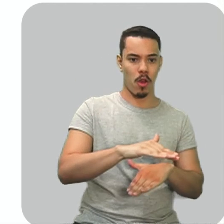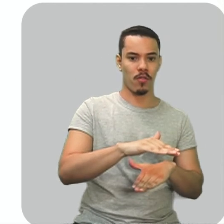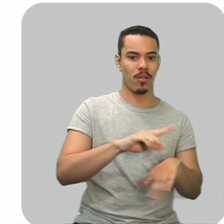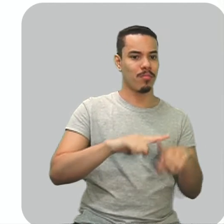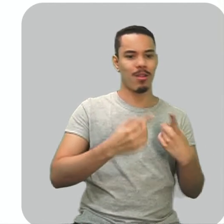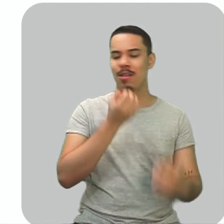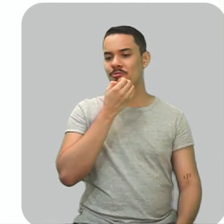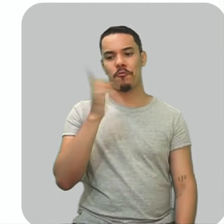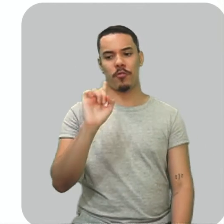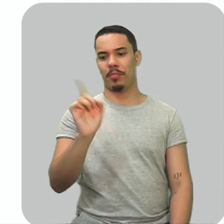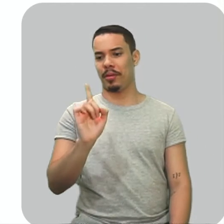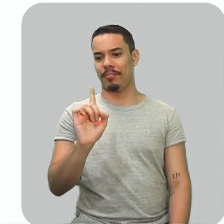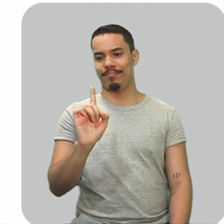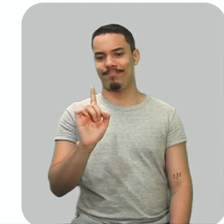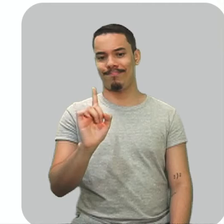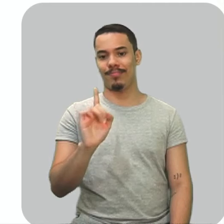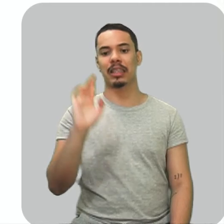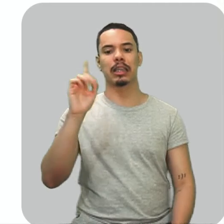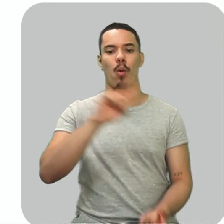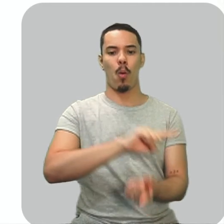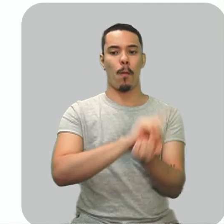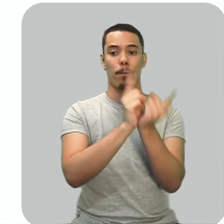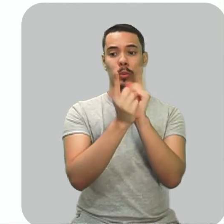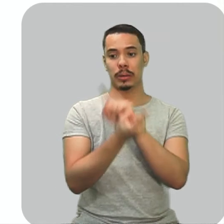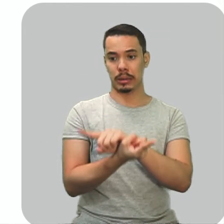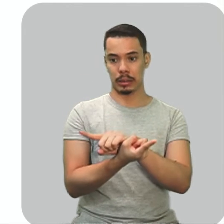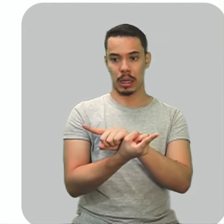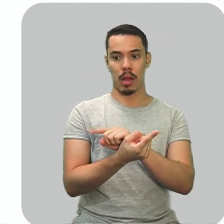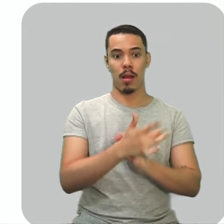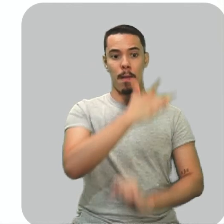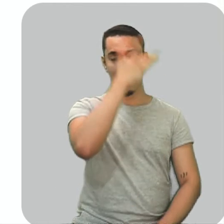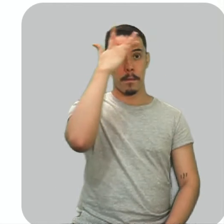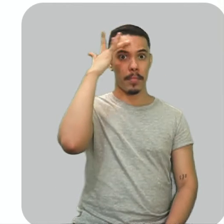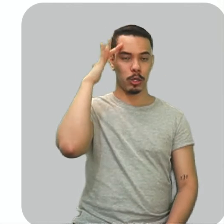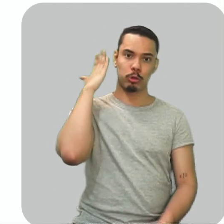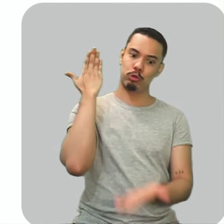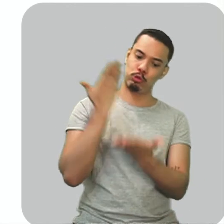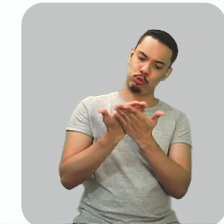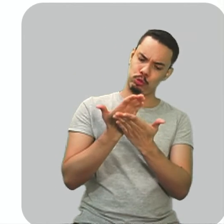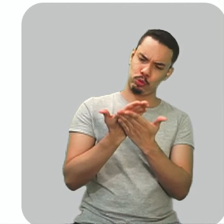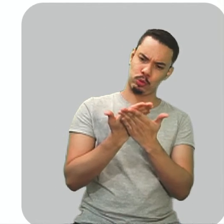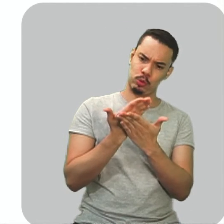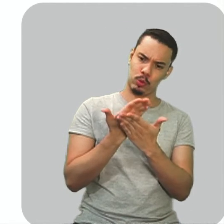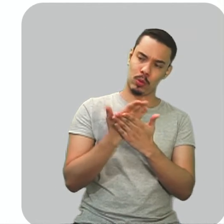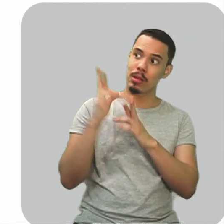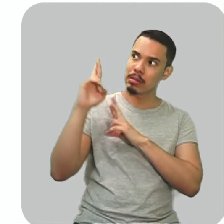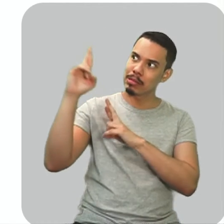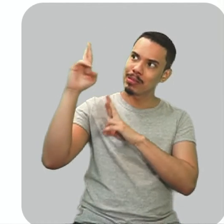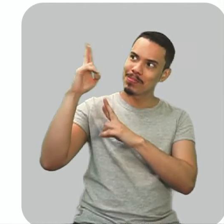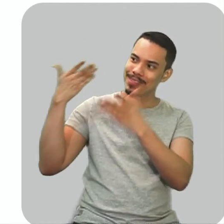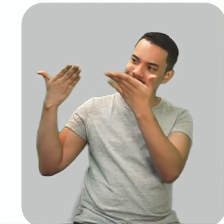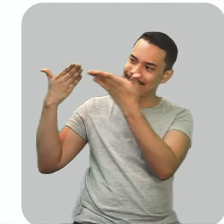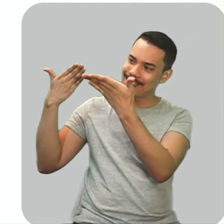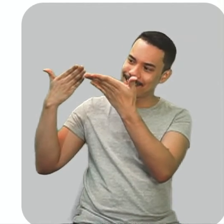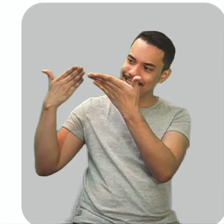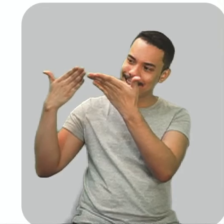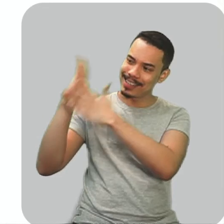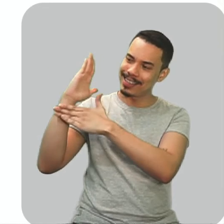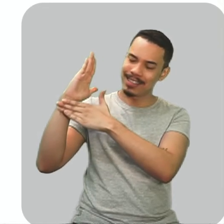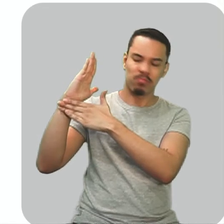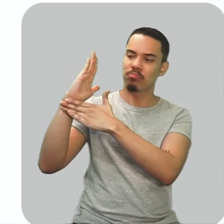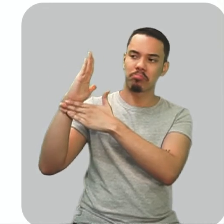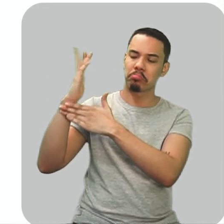saiu mal então oposição quando a pessoa estuda a gente espera um Resultado positivo